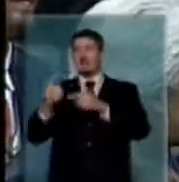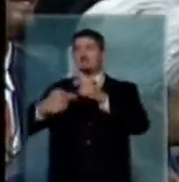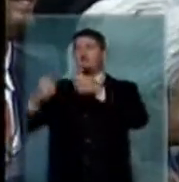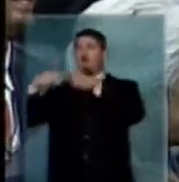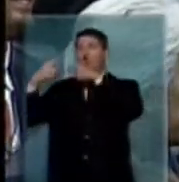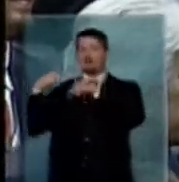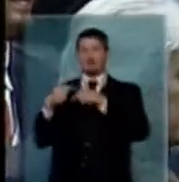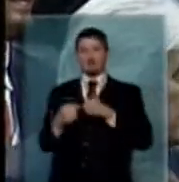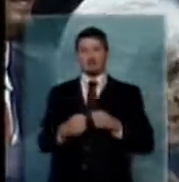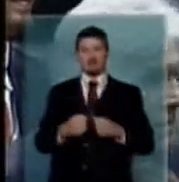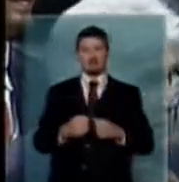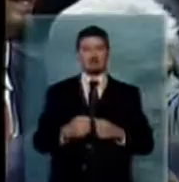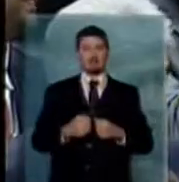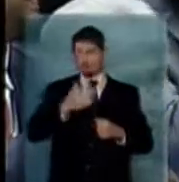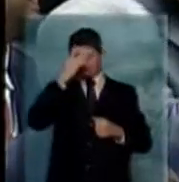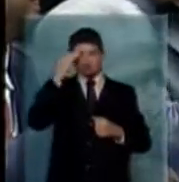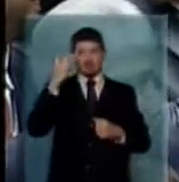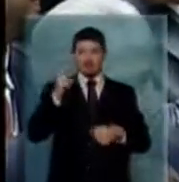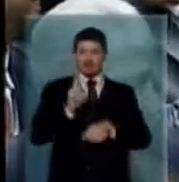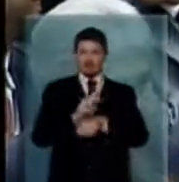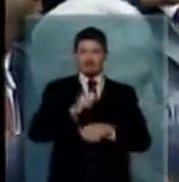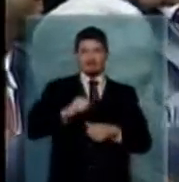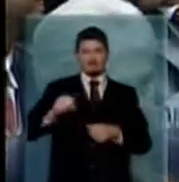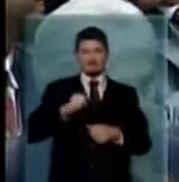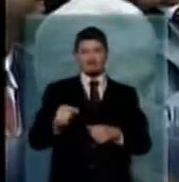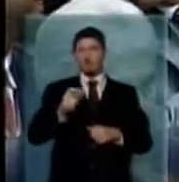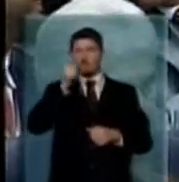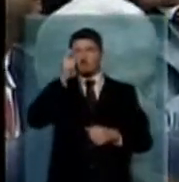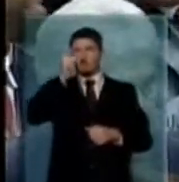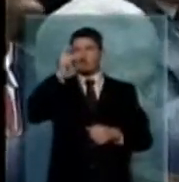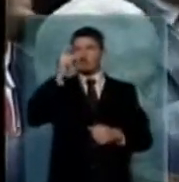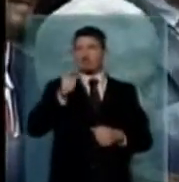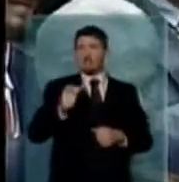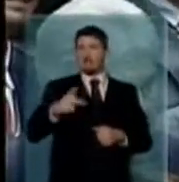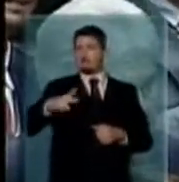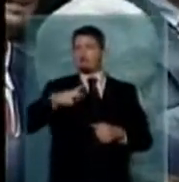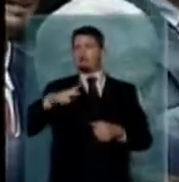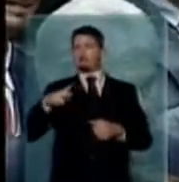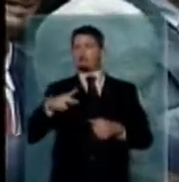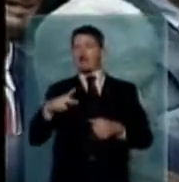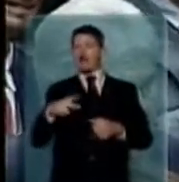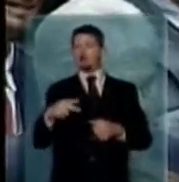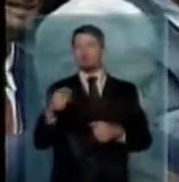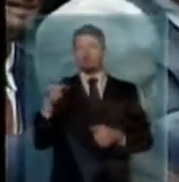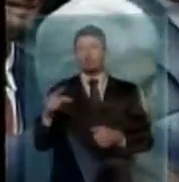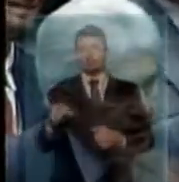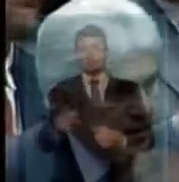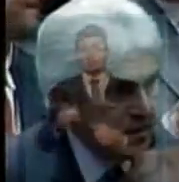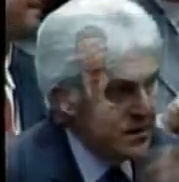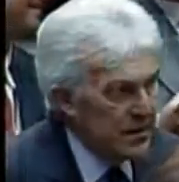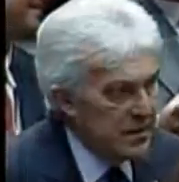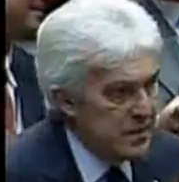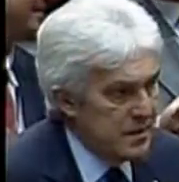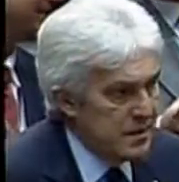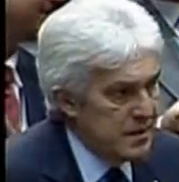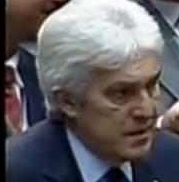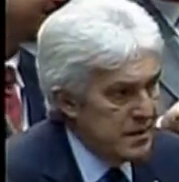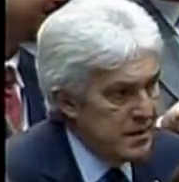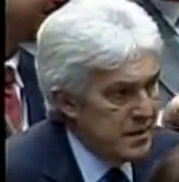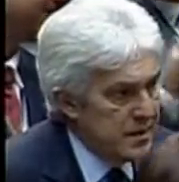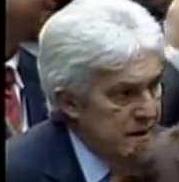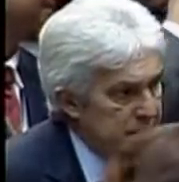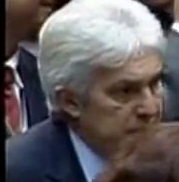retrocesso, por aqueles que defendem seus interesses pessoais acima dos interesses da